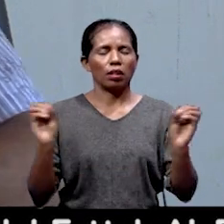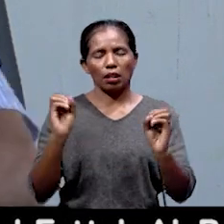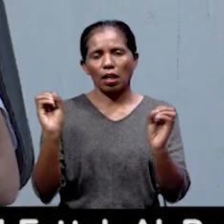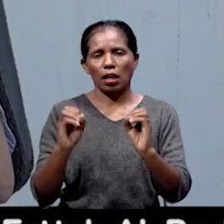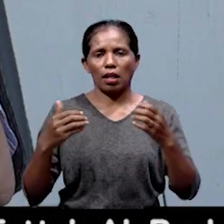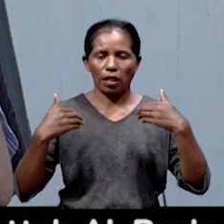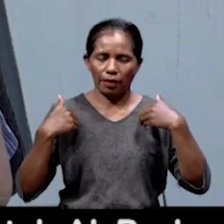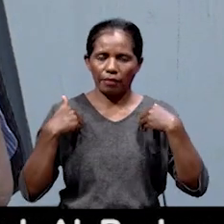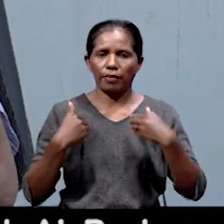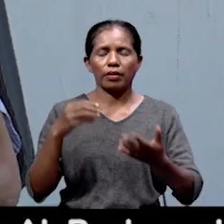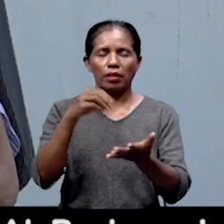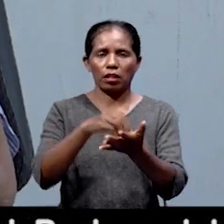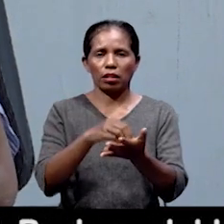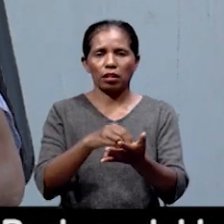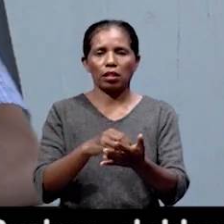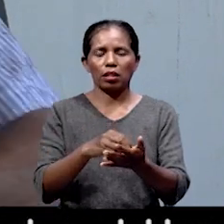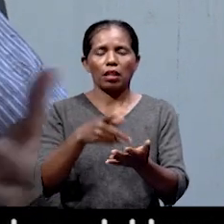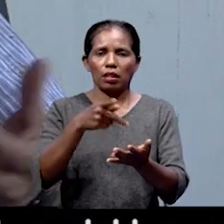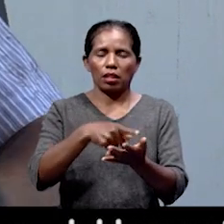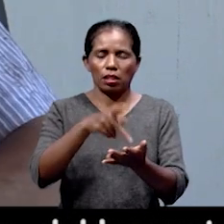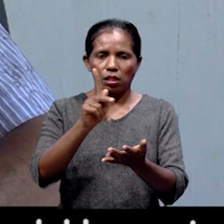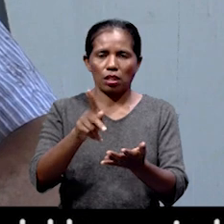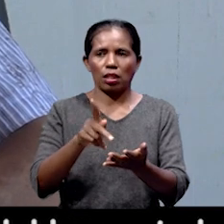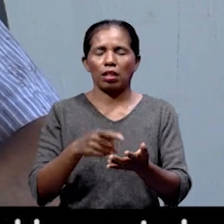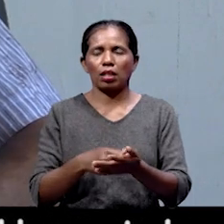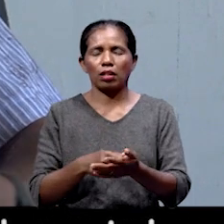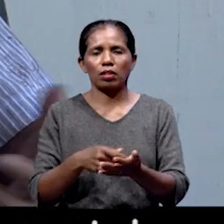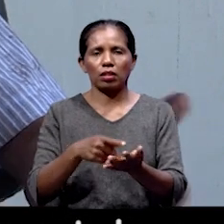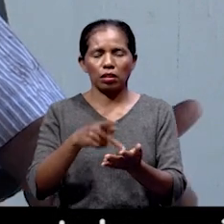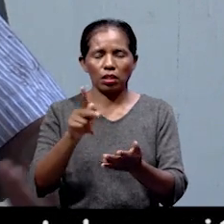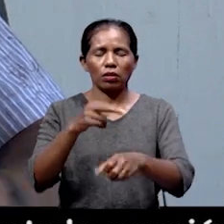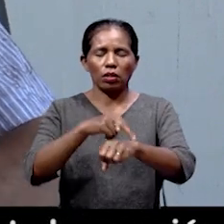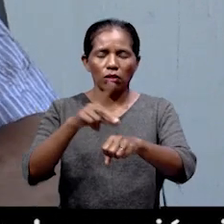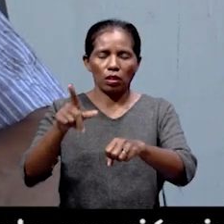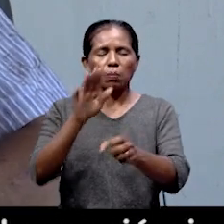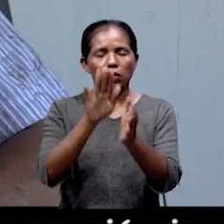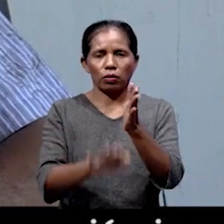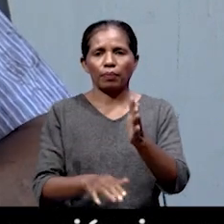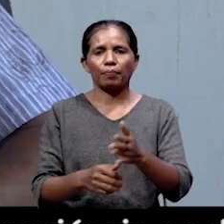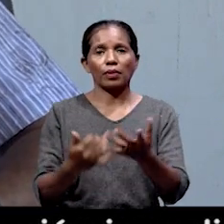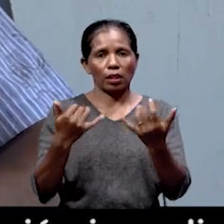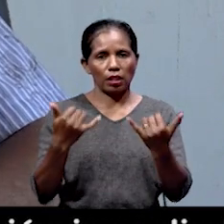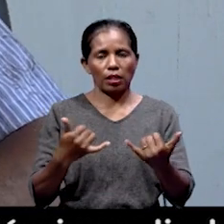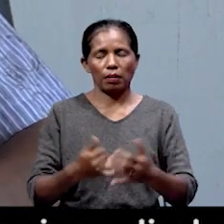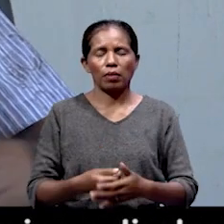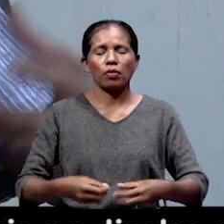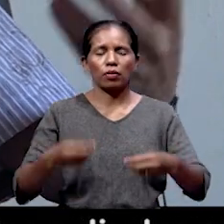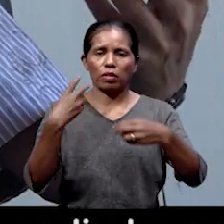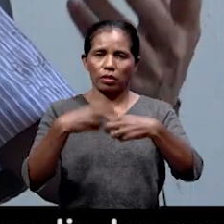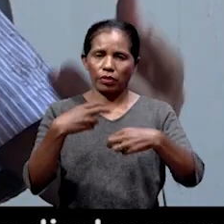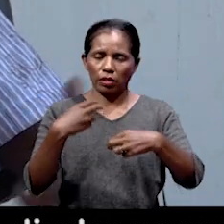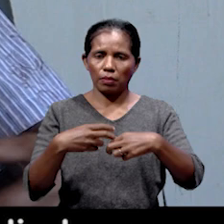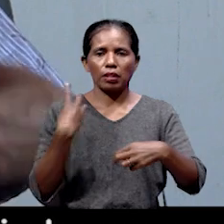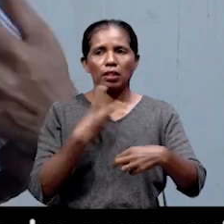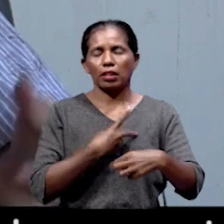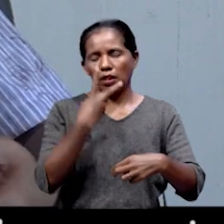então a taxa susi investor nacional seramos menos. Ah, e da né maka nem implicação né. Ita